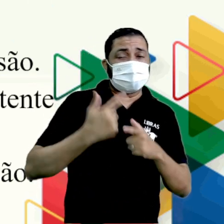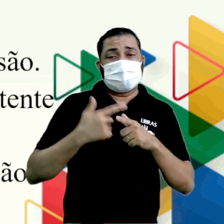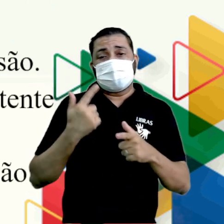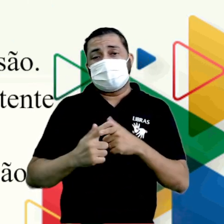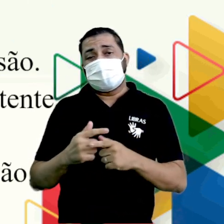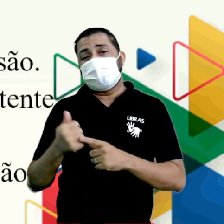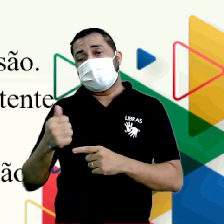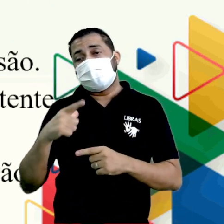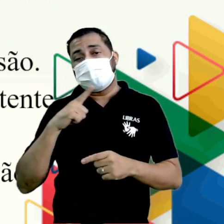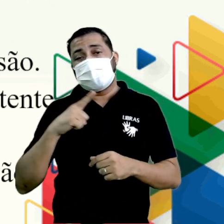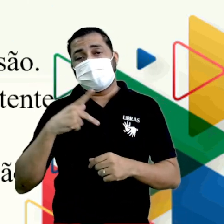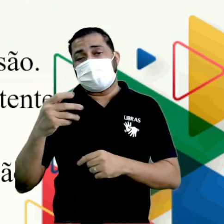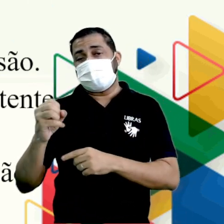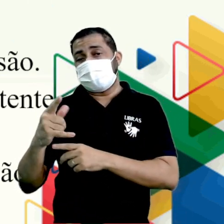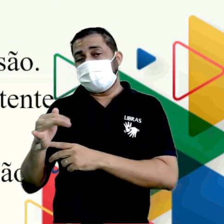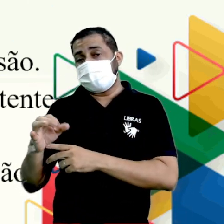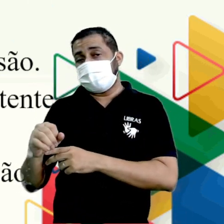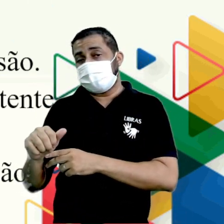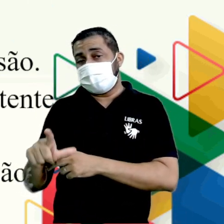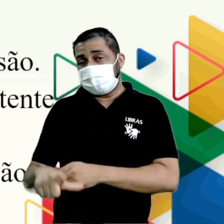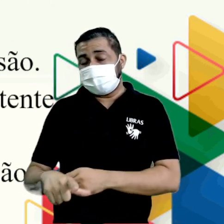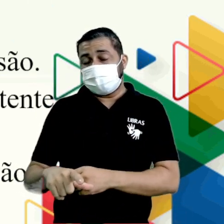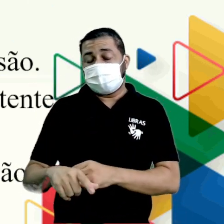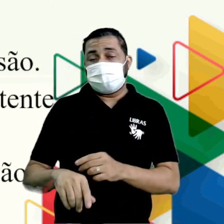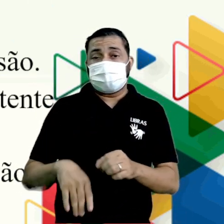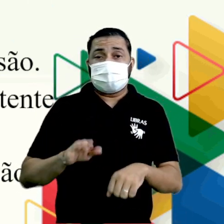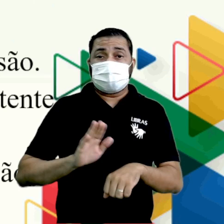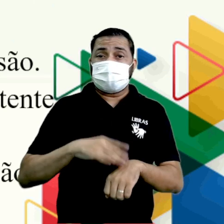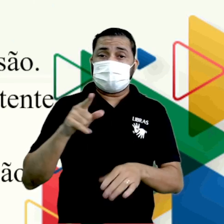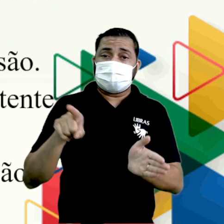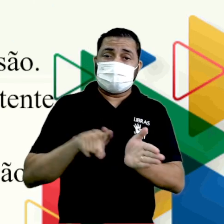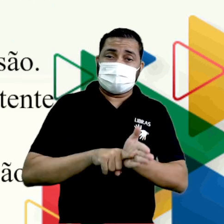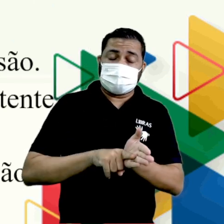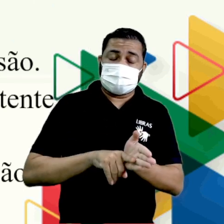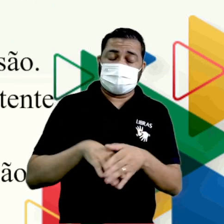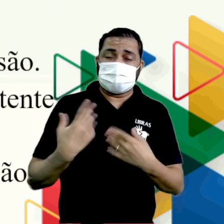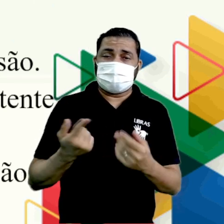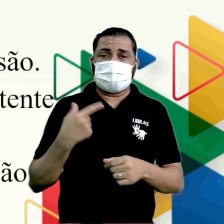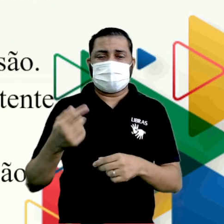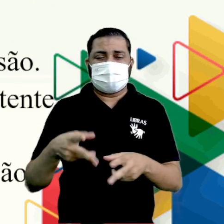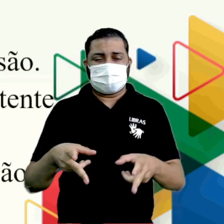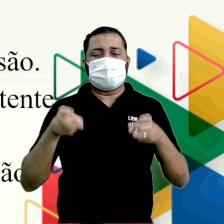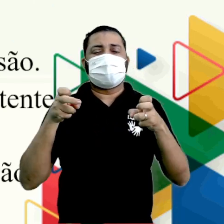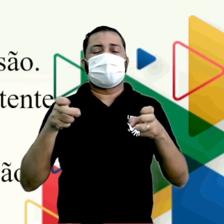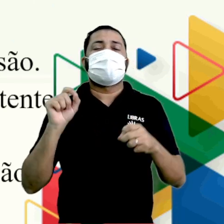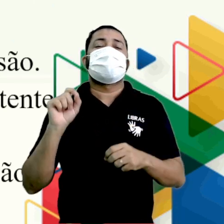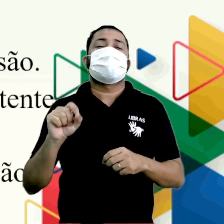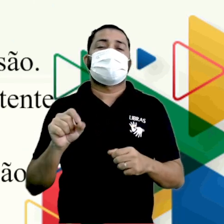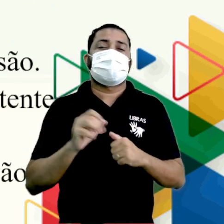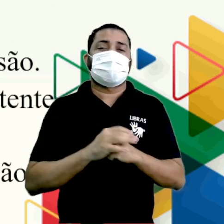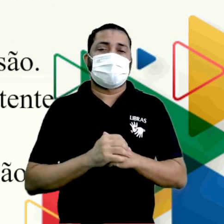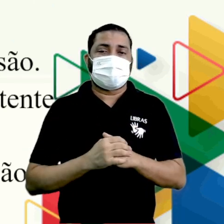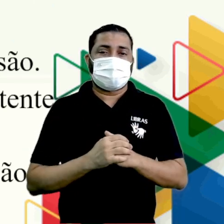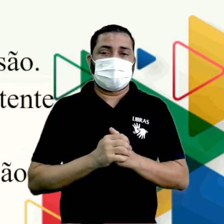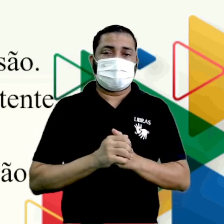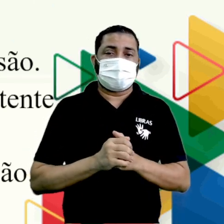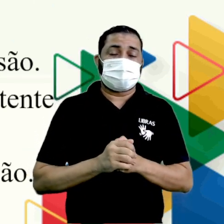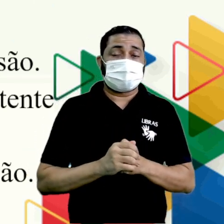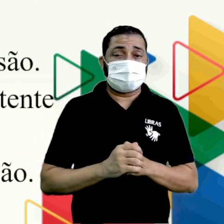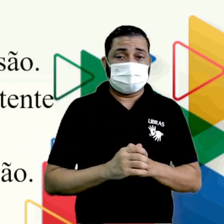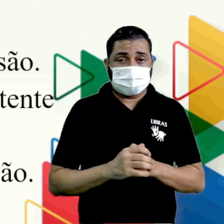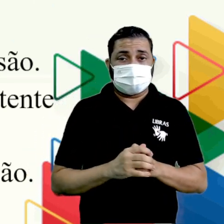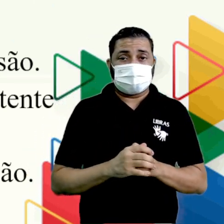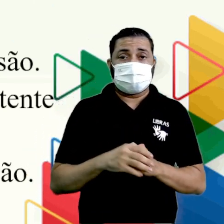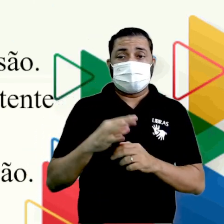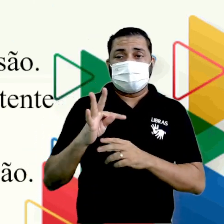porque A tem um potencial mais negativo. Então, na prática, o que a gente observa é justamente o seguinte: